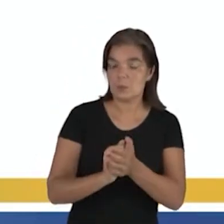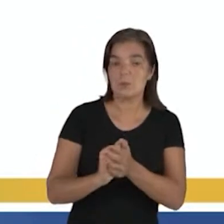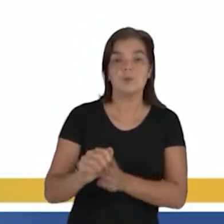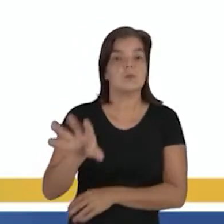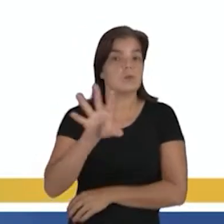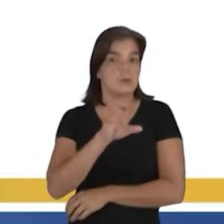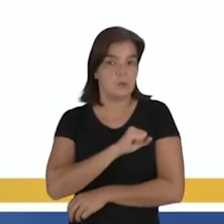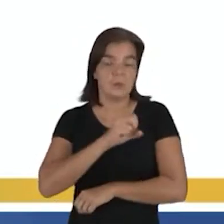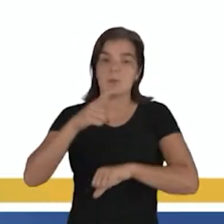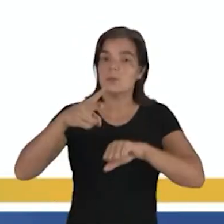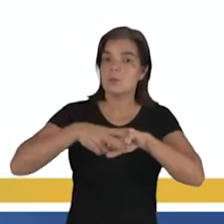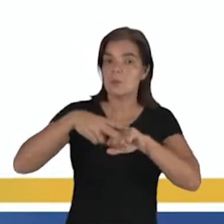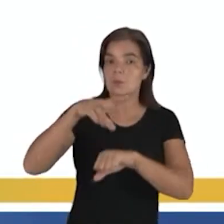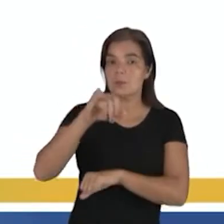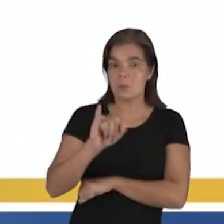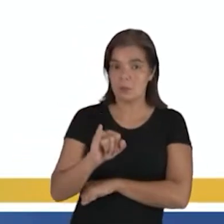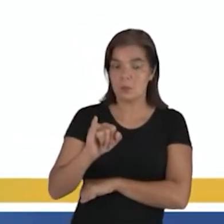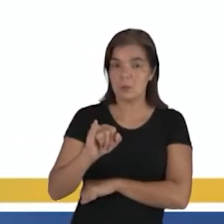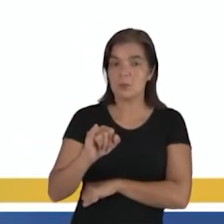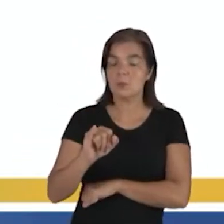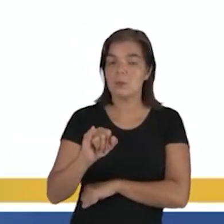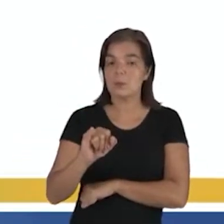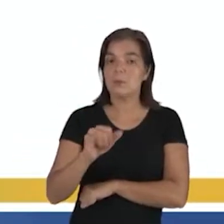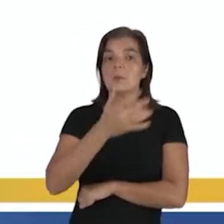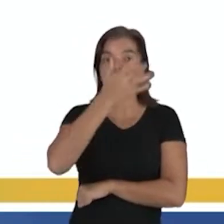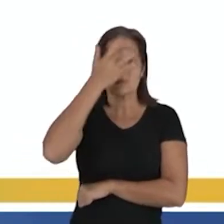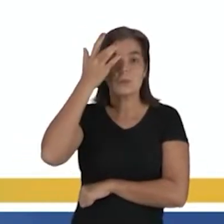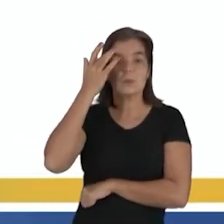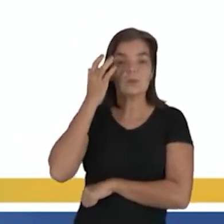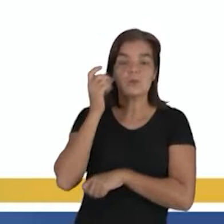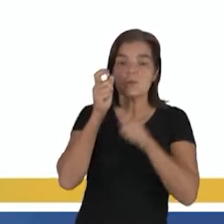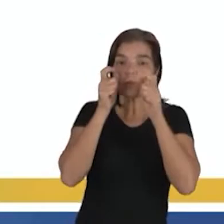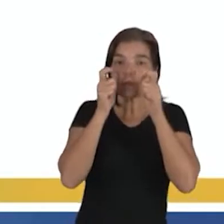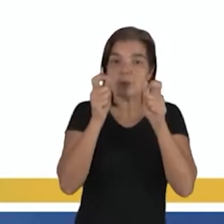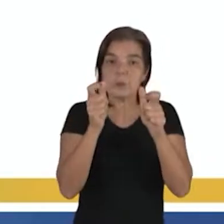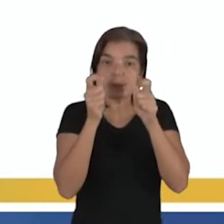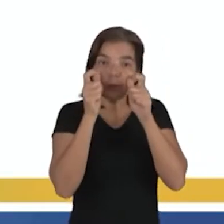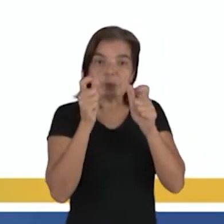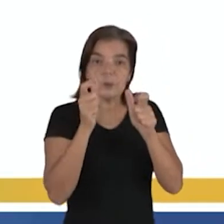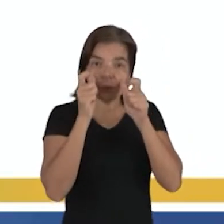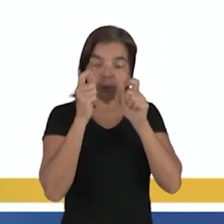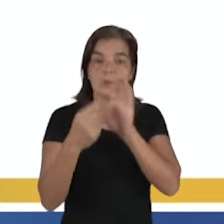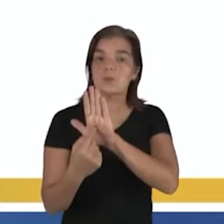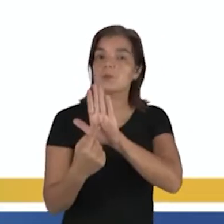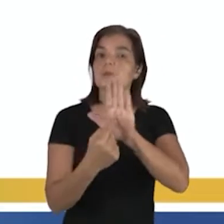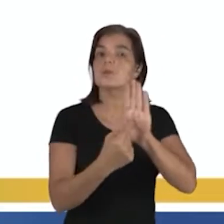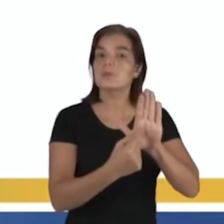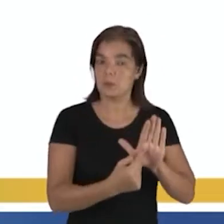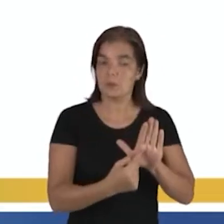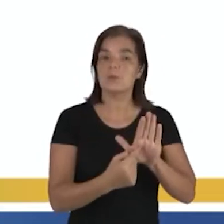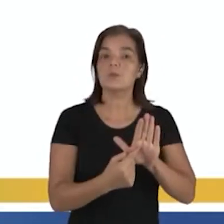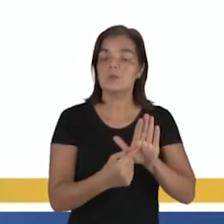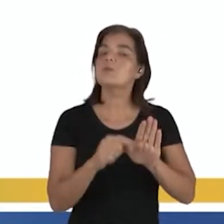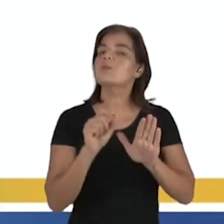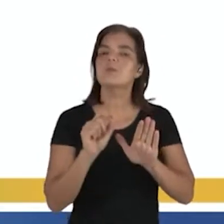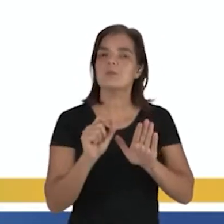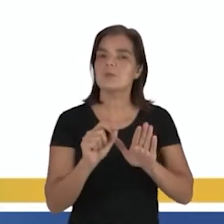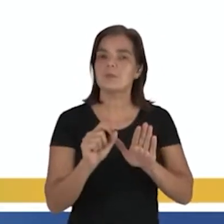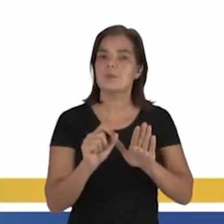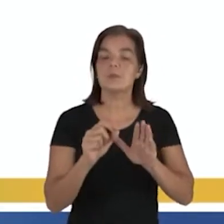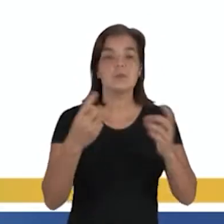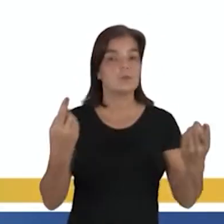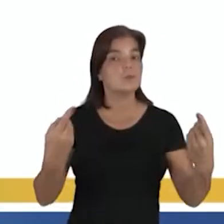amar é um verbo intransitivo, é para chamar a atenção do leitor, demonstrando, a partir de